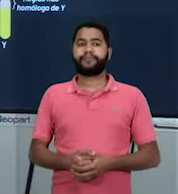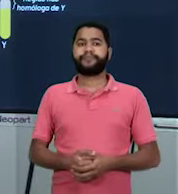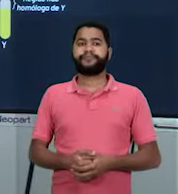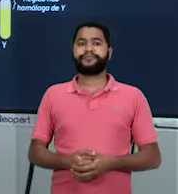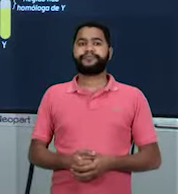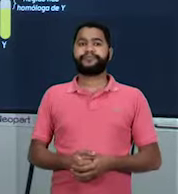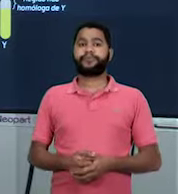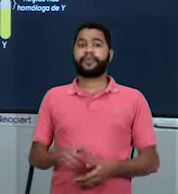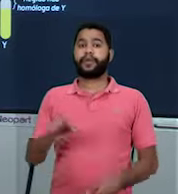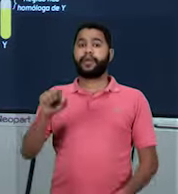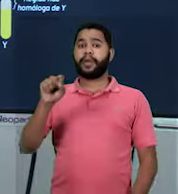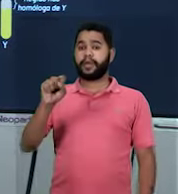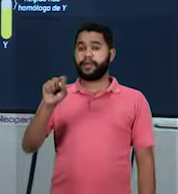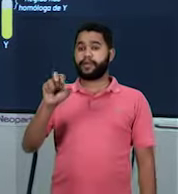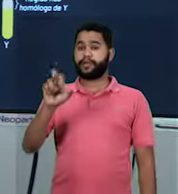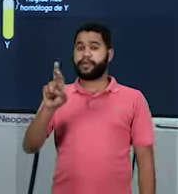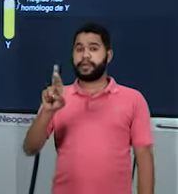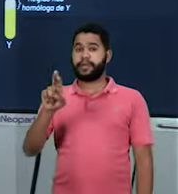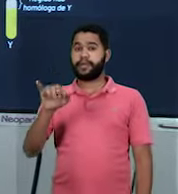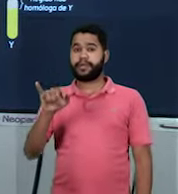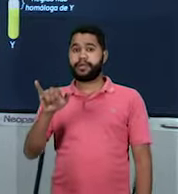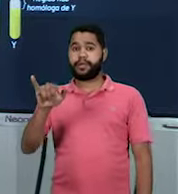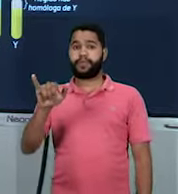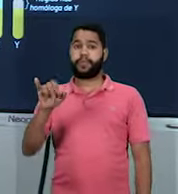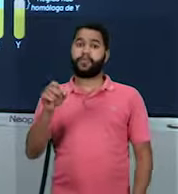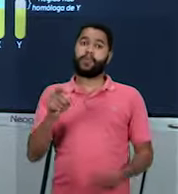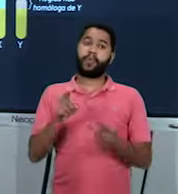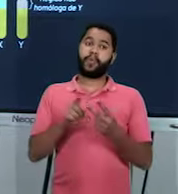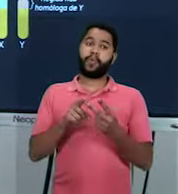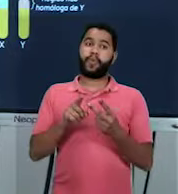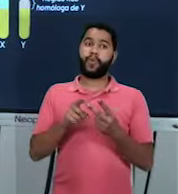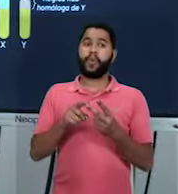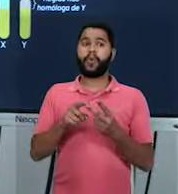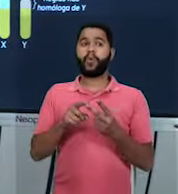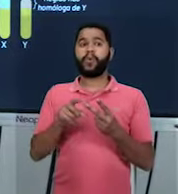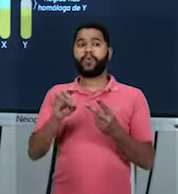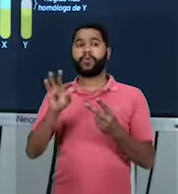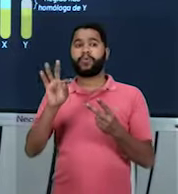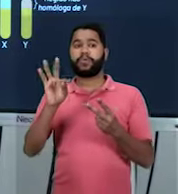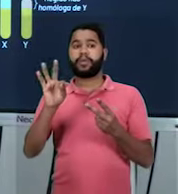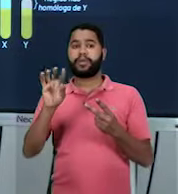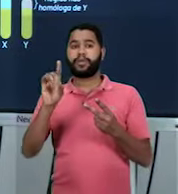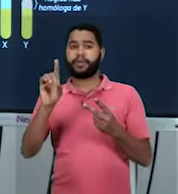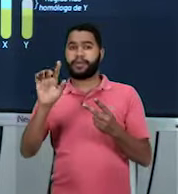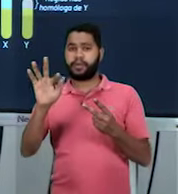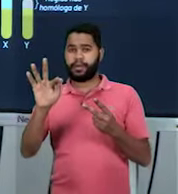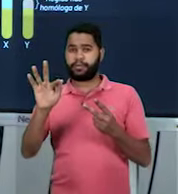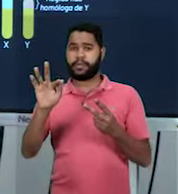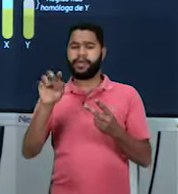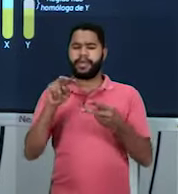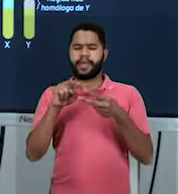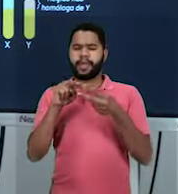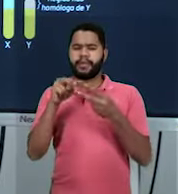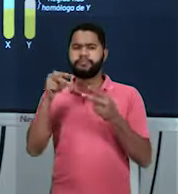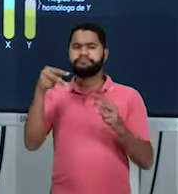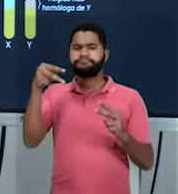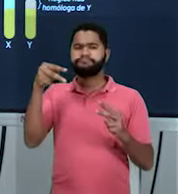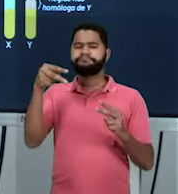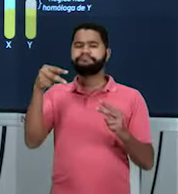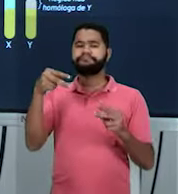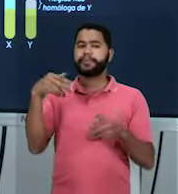gene SRY ou TDF. Que vai ser esse gene? Esse gene responsável, então,